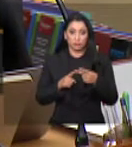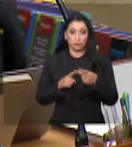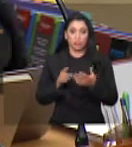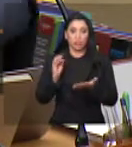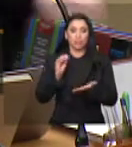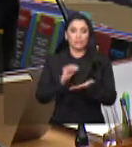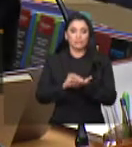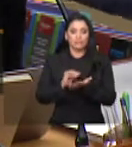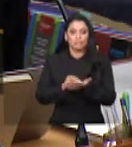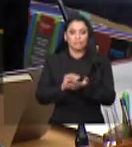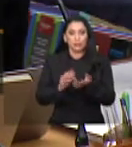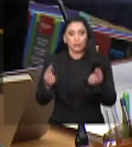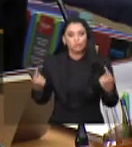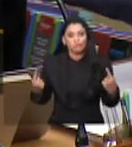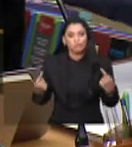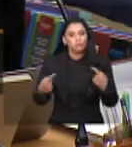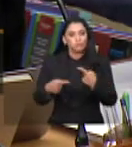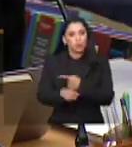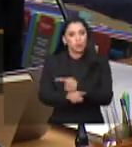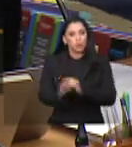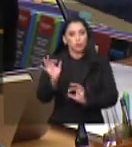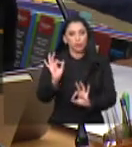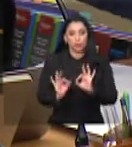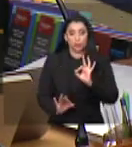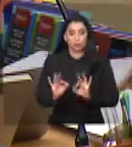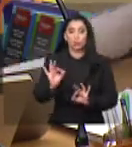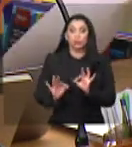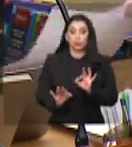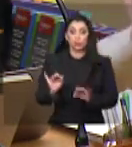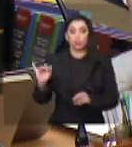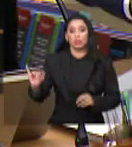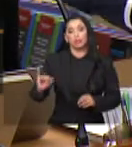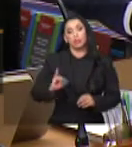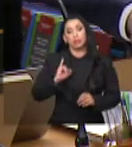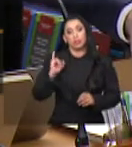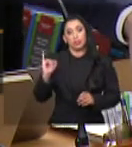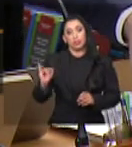de controversa controvérsia judicial relevante